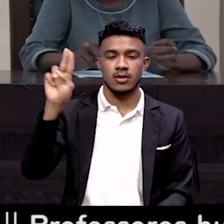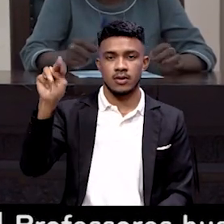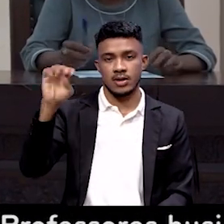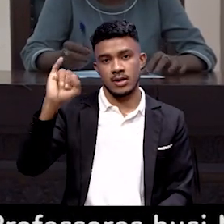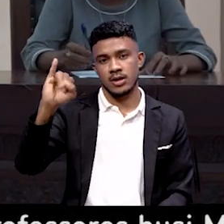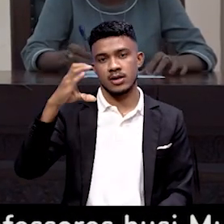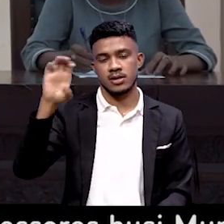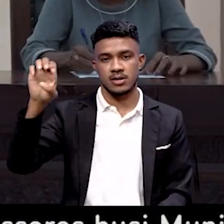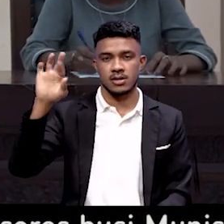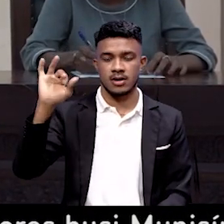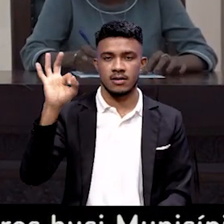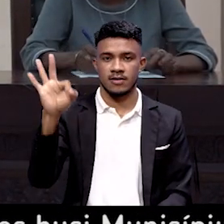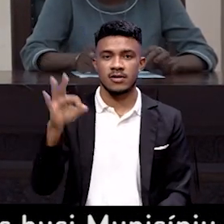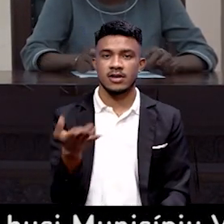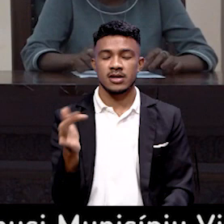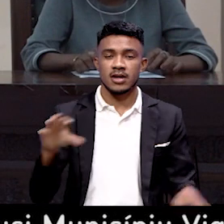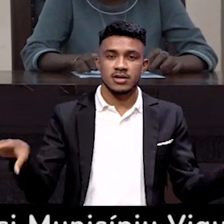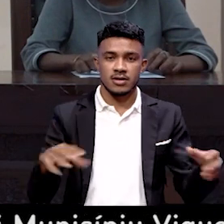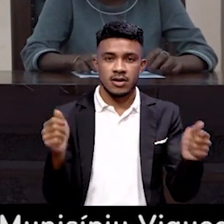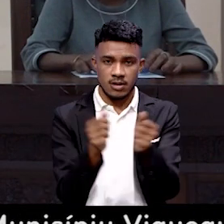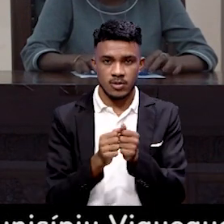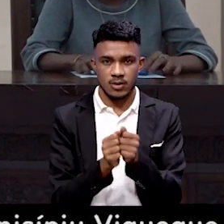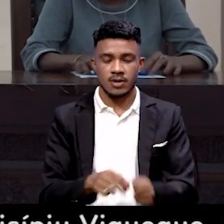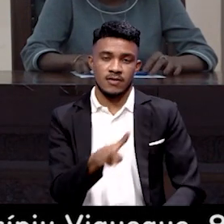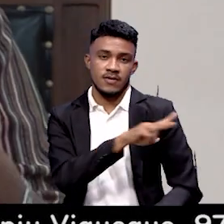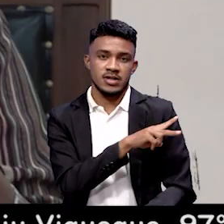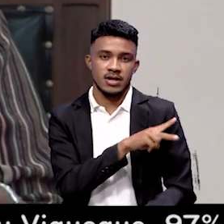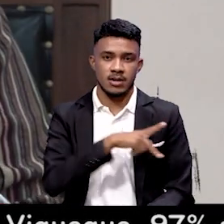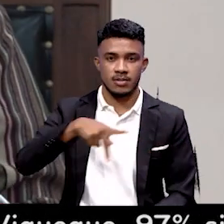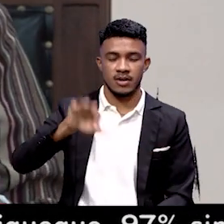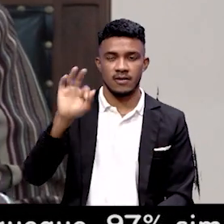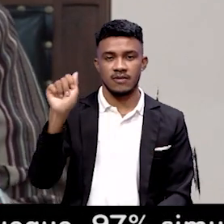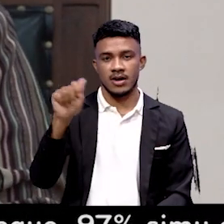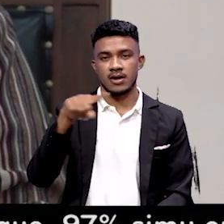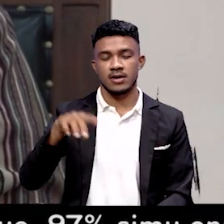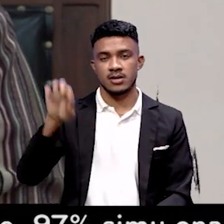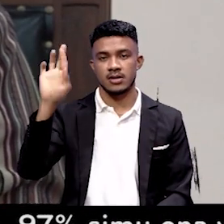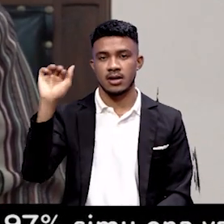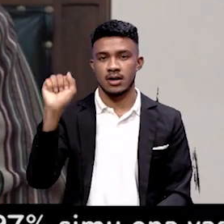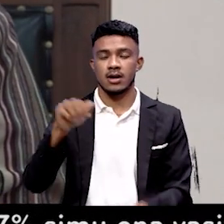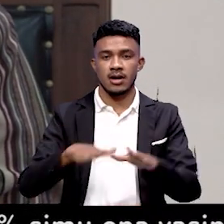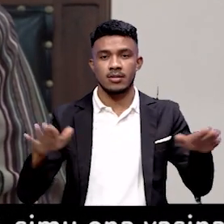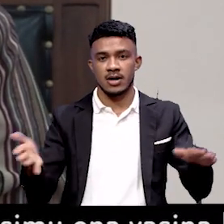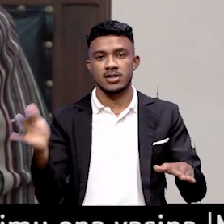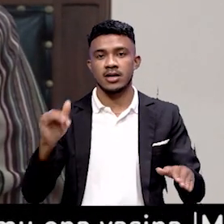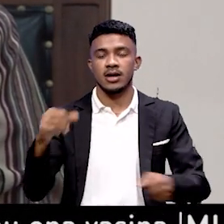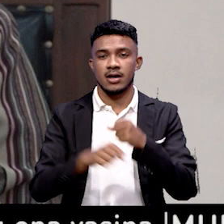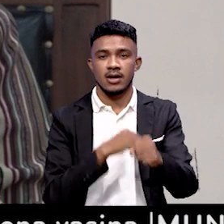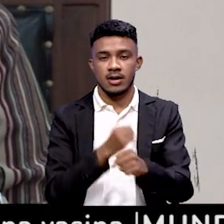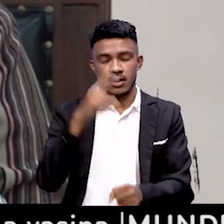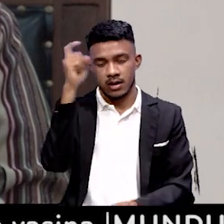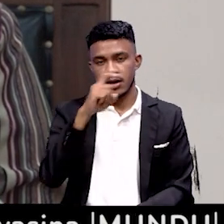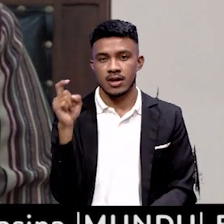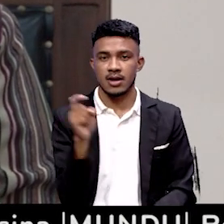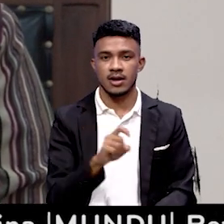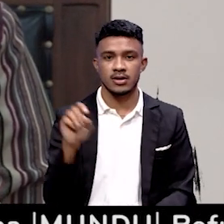Desenvolvimento Humano planea o nato introduz vacina Pfizer-Balabaric-Cira entre idade tenans anulores de rua